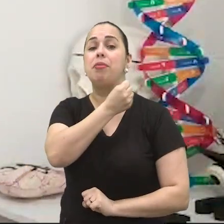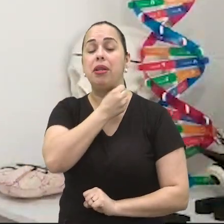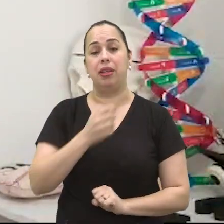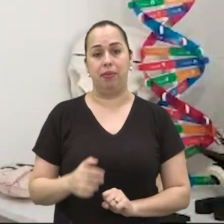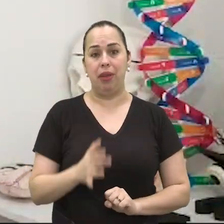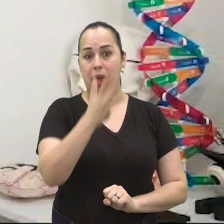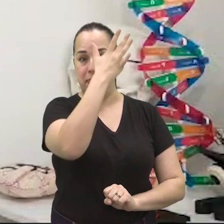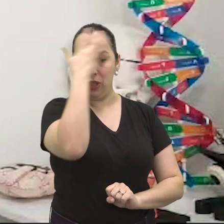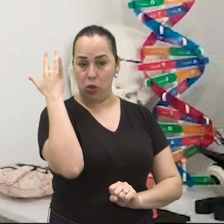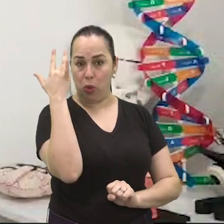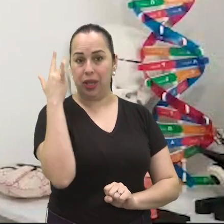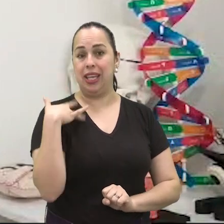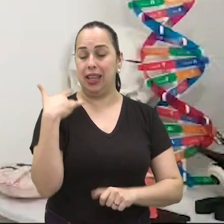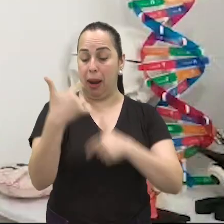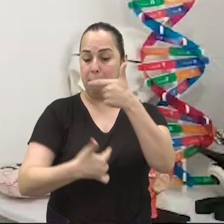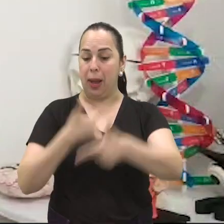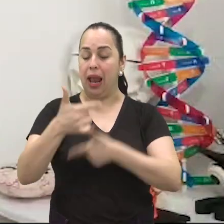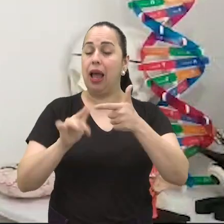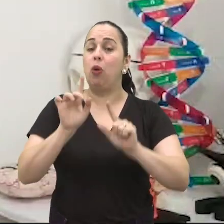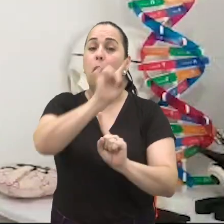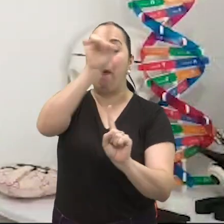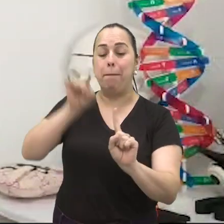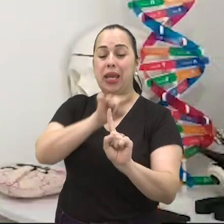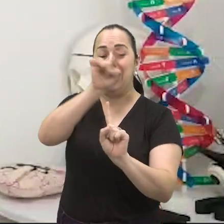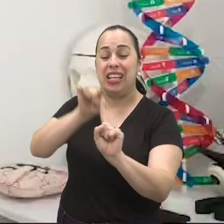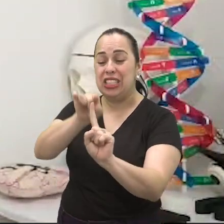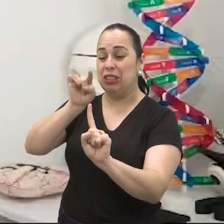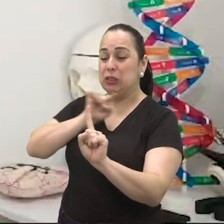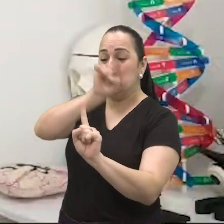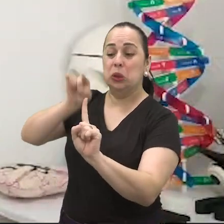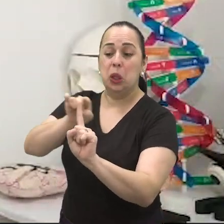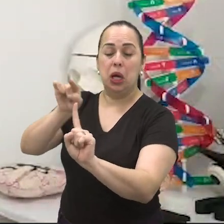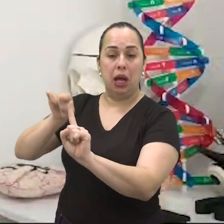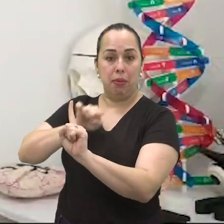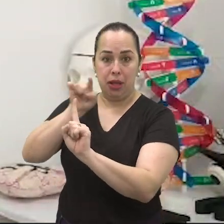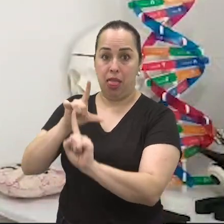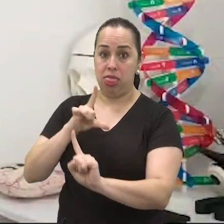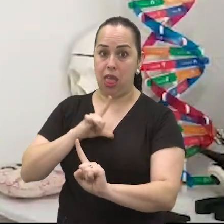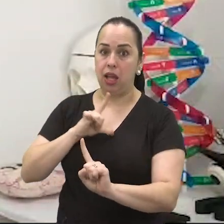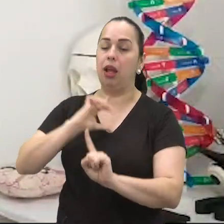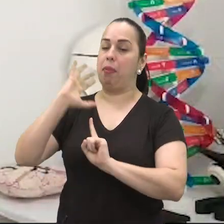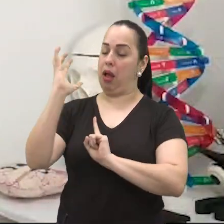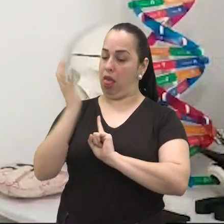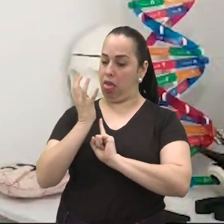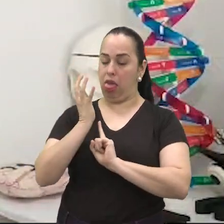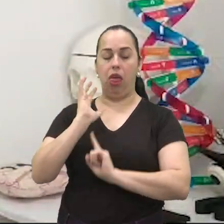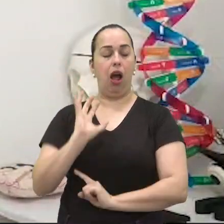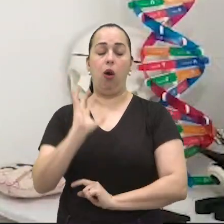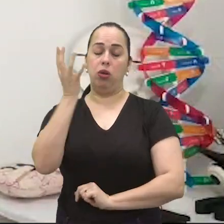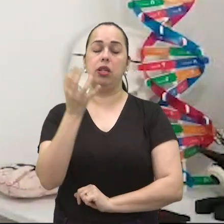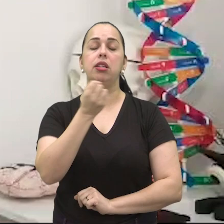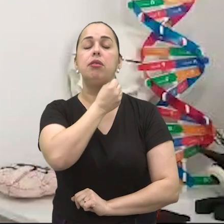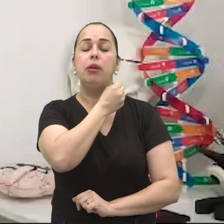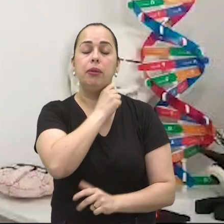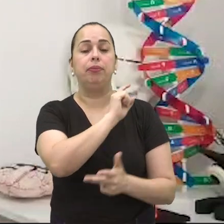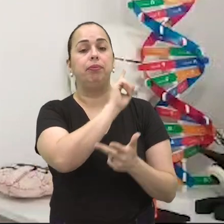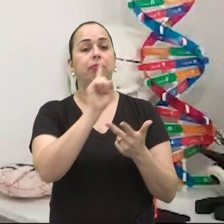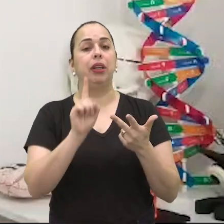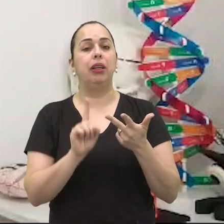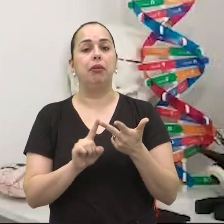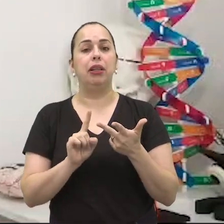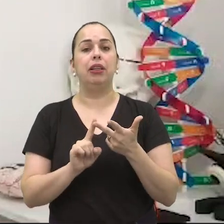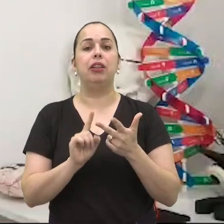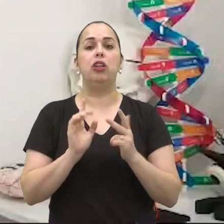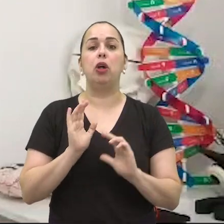exemplo, pessoas que trabalham com regimes de meta, né? Outro aspecto que está muito associado ao estresse no ambiente de trabalho